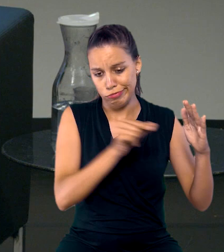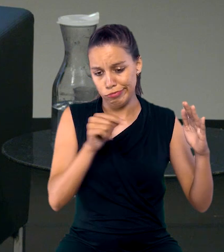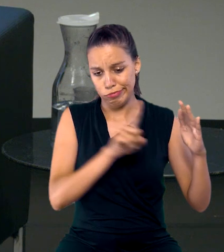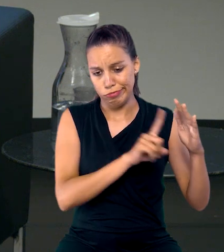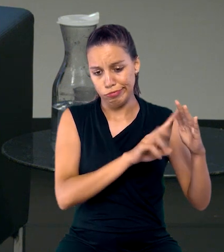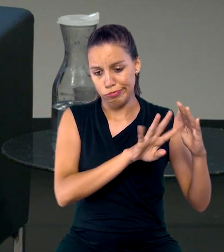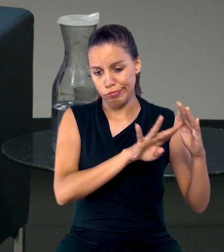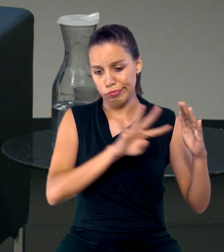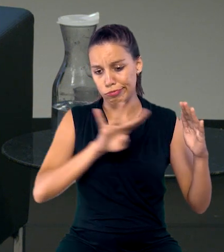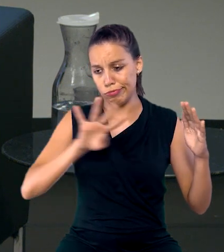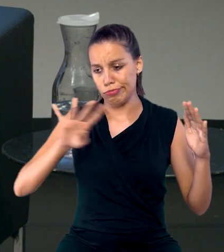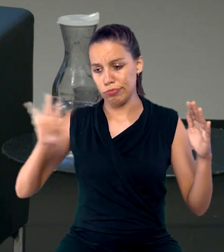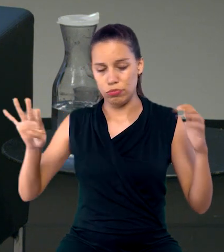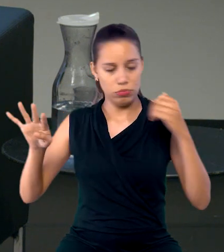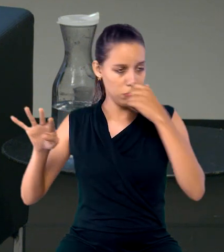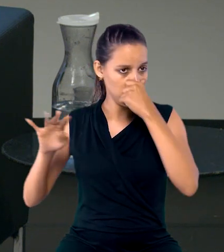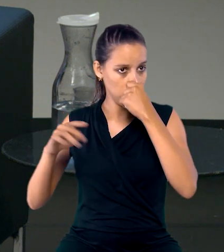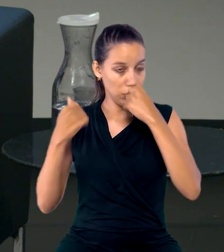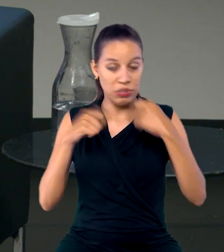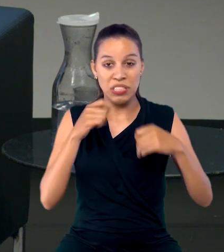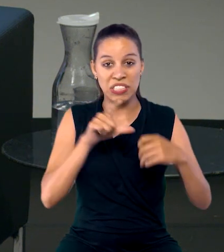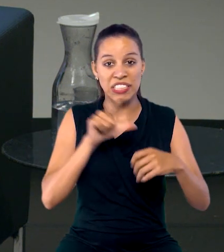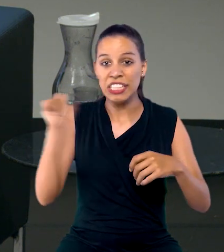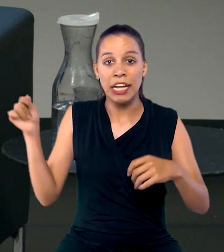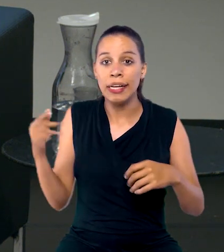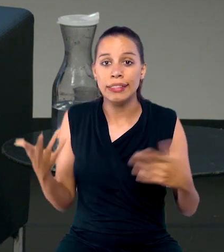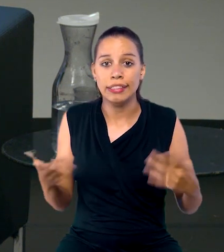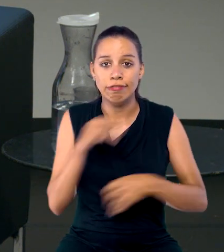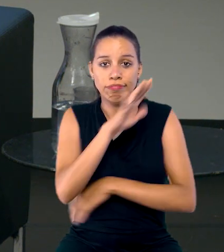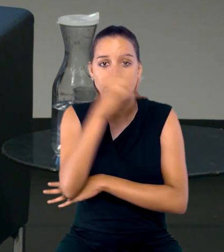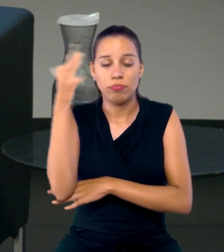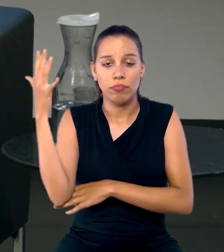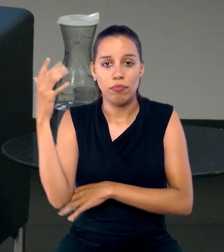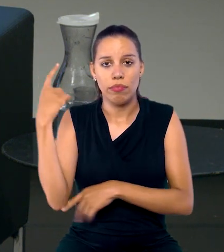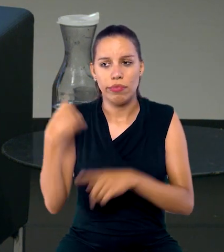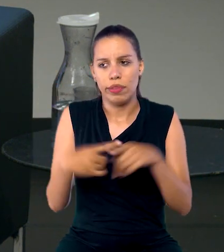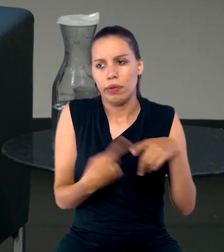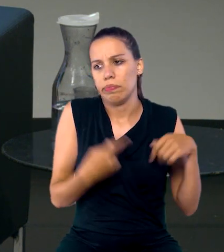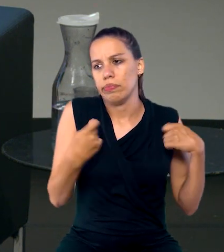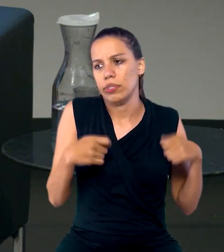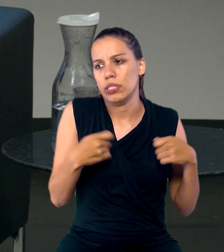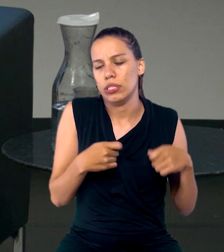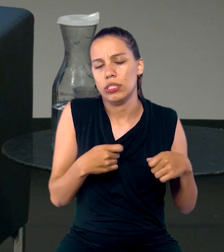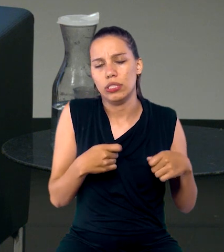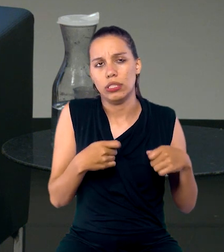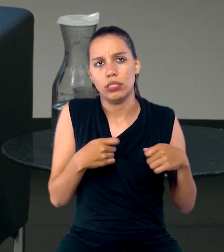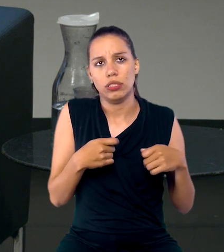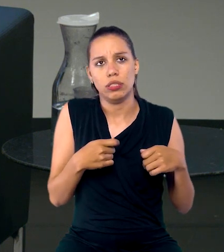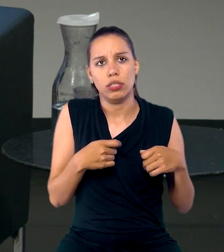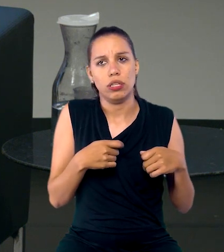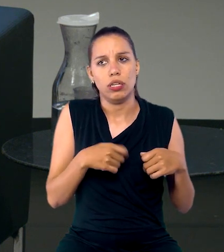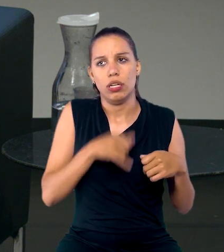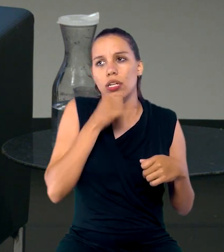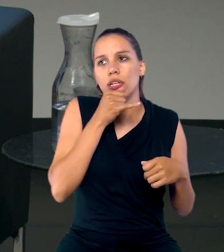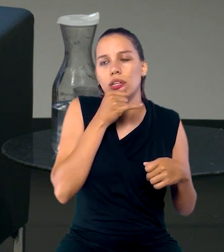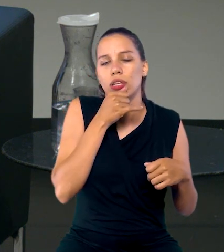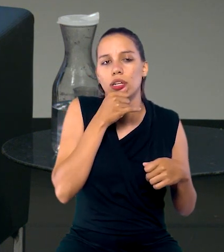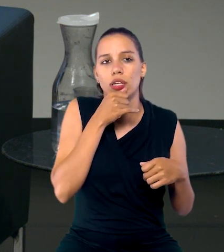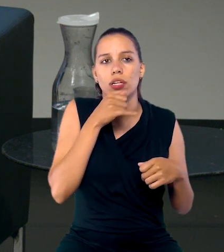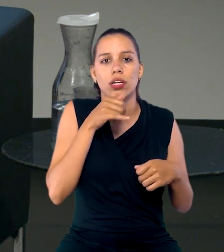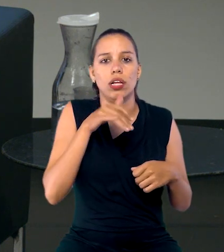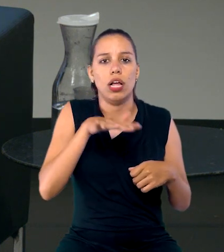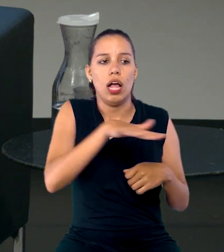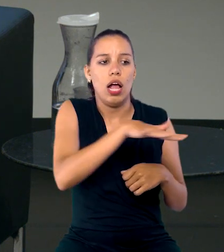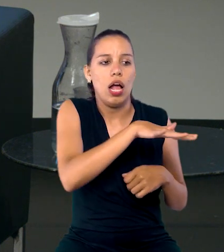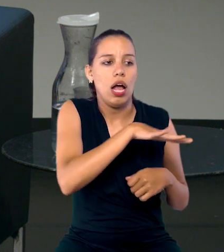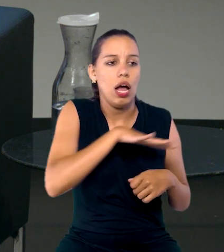acontece todo final de ano na Amazônia. As pessoas precisam sair, né, na época do Natal e do Ano Novo, porque as ONGs